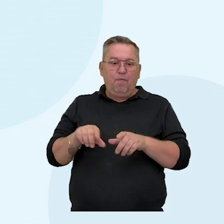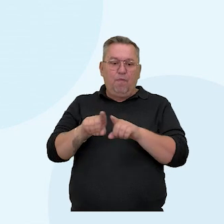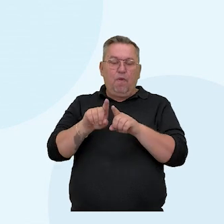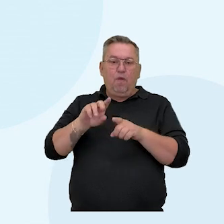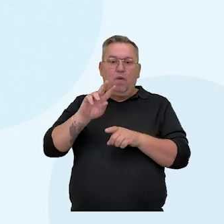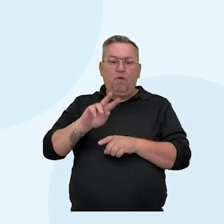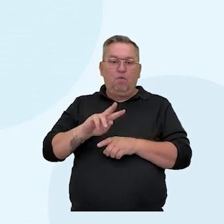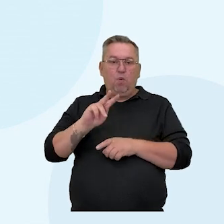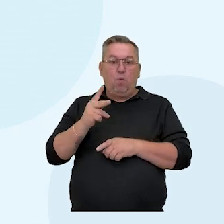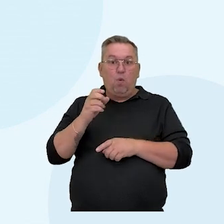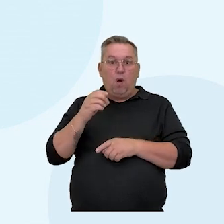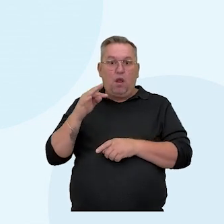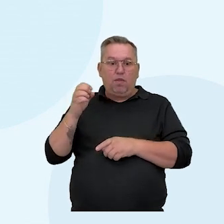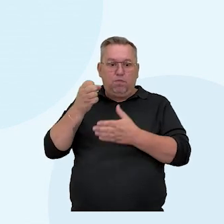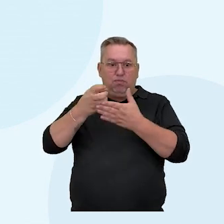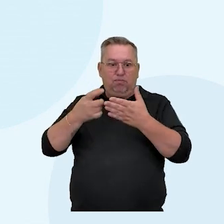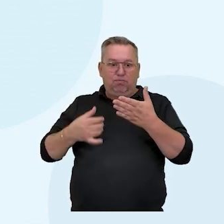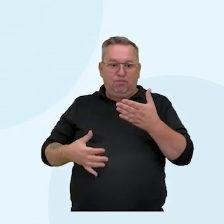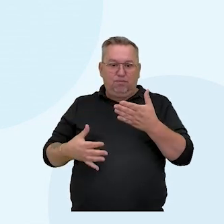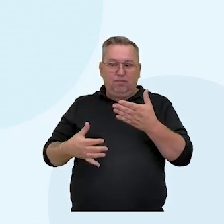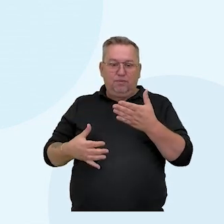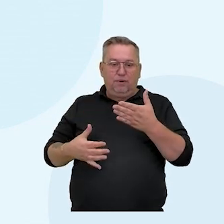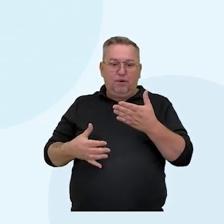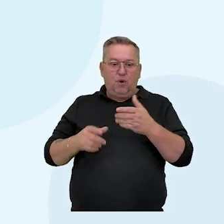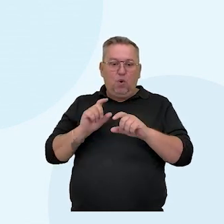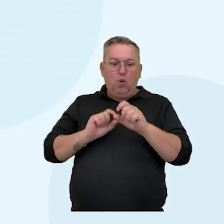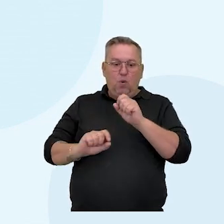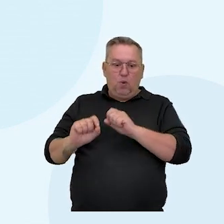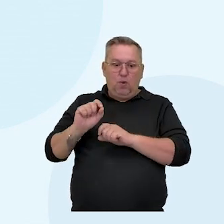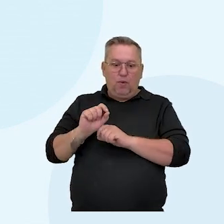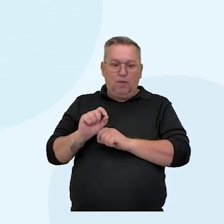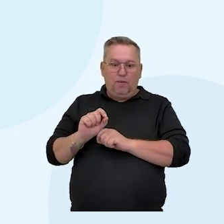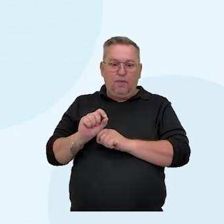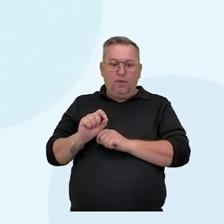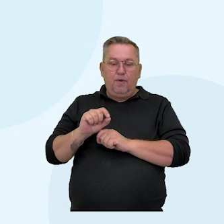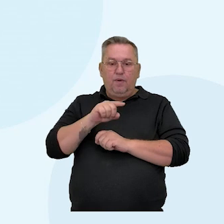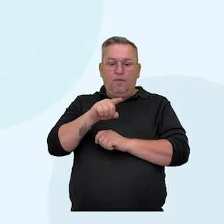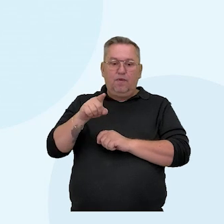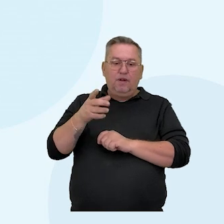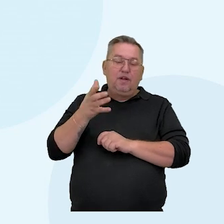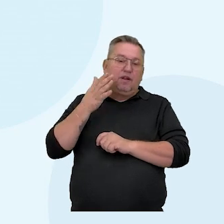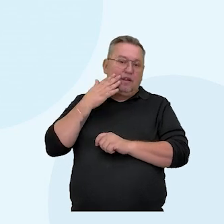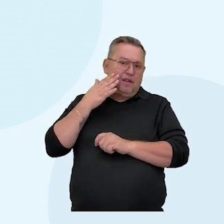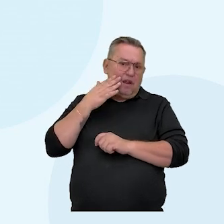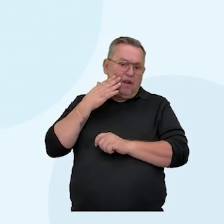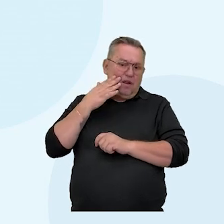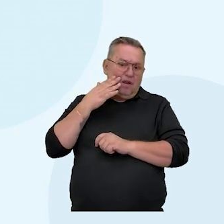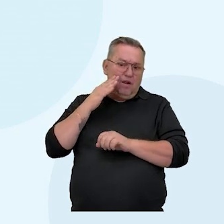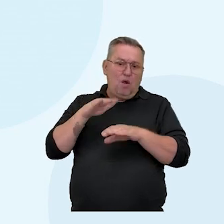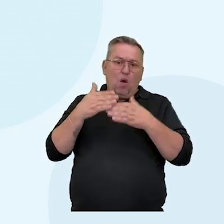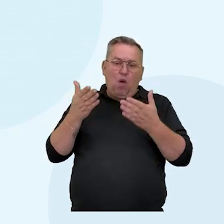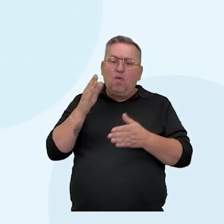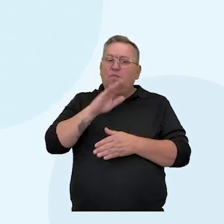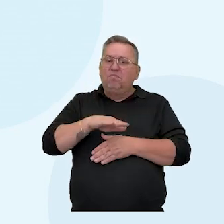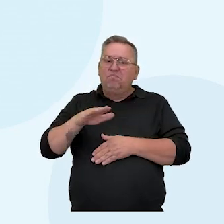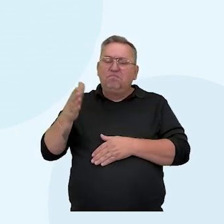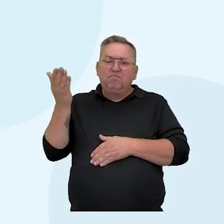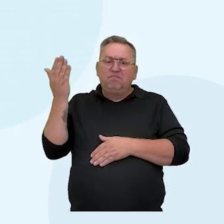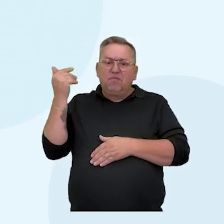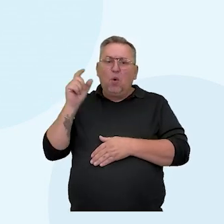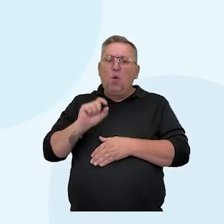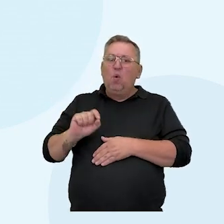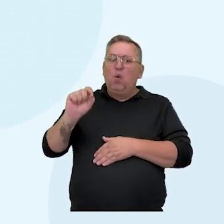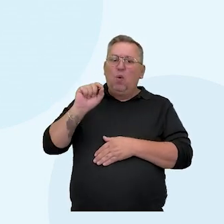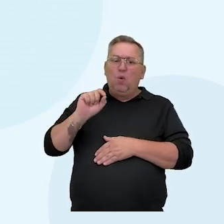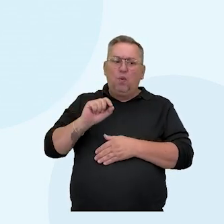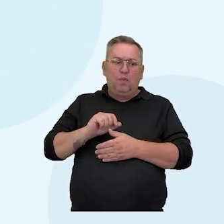what, né? Então, aqui, o que você queria ser quando você era criança? Então, what